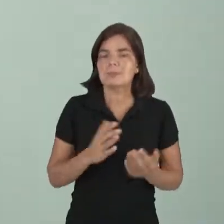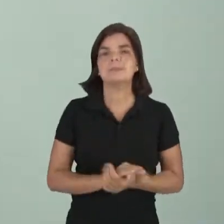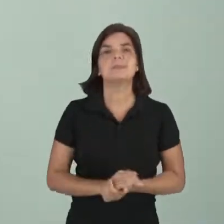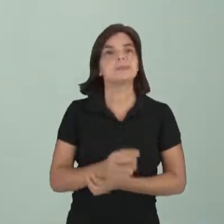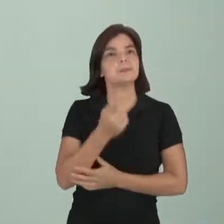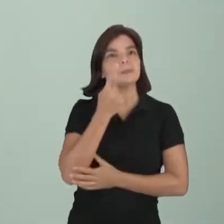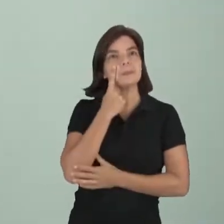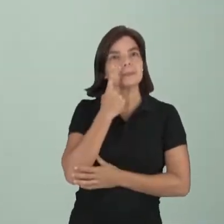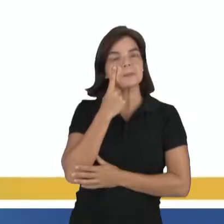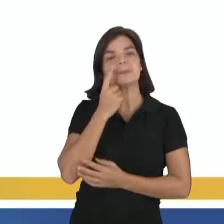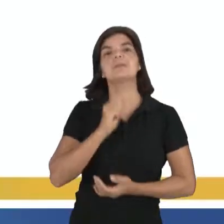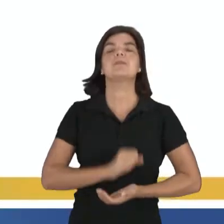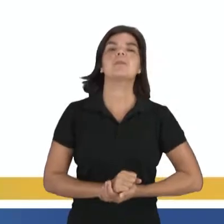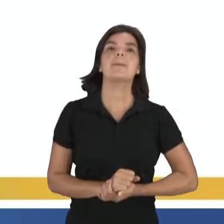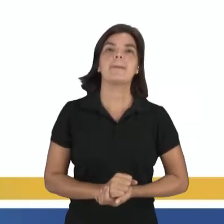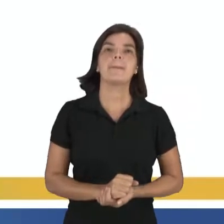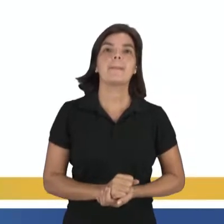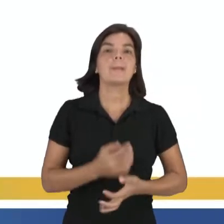contas? Observem aí.